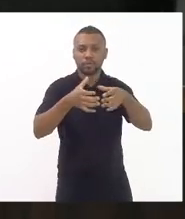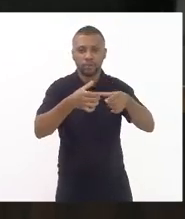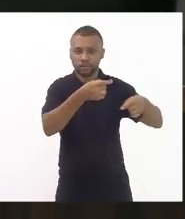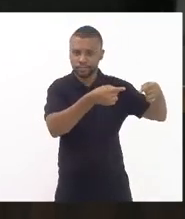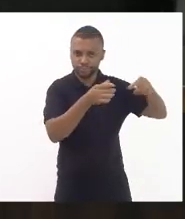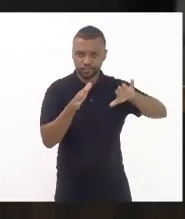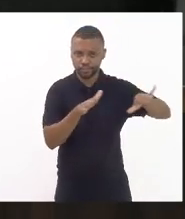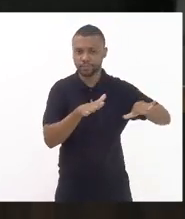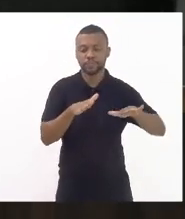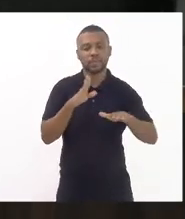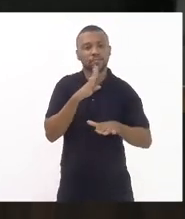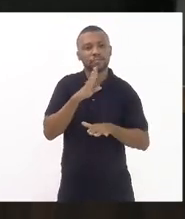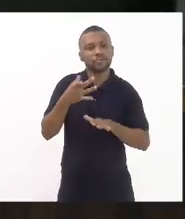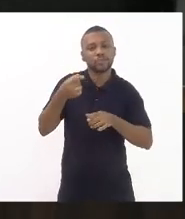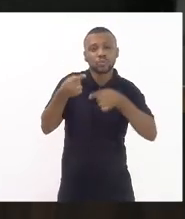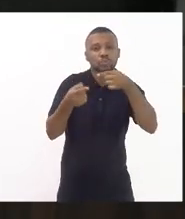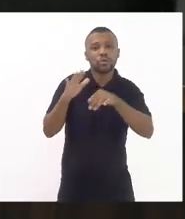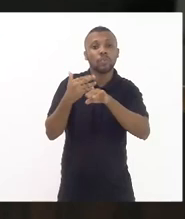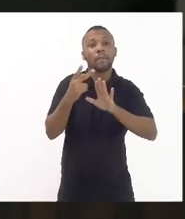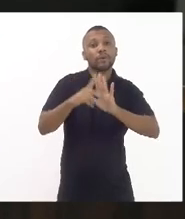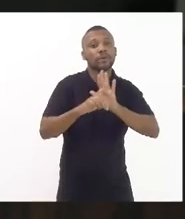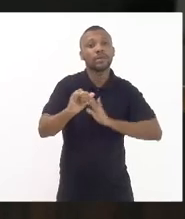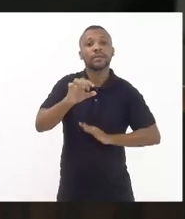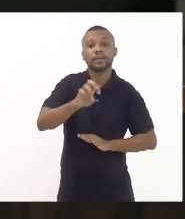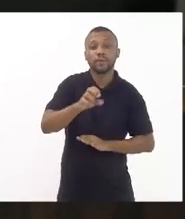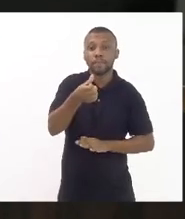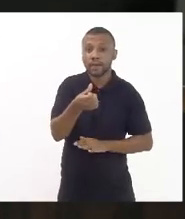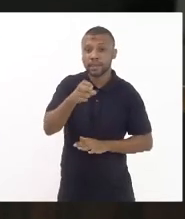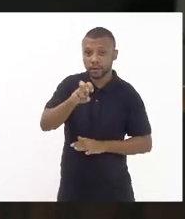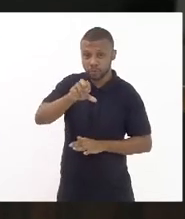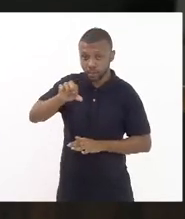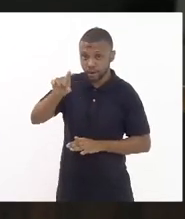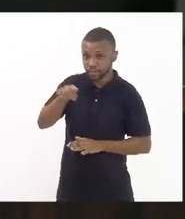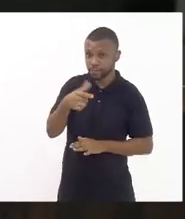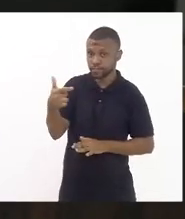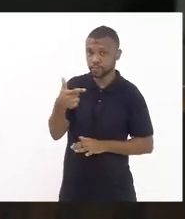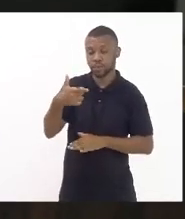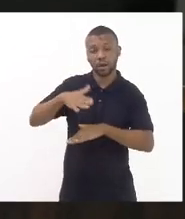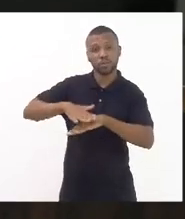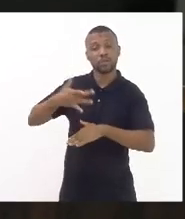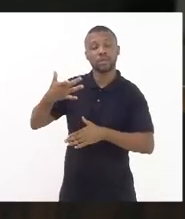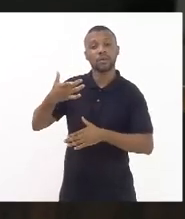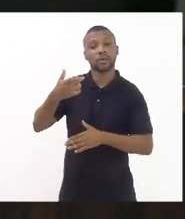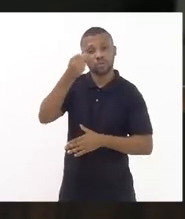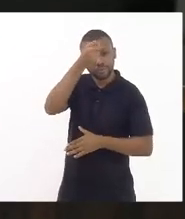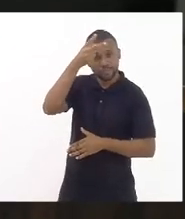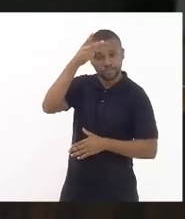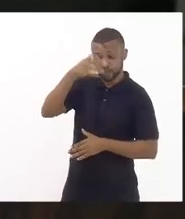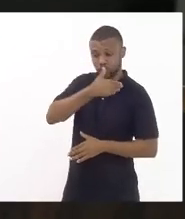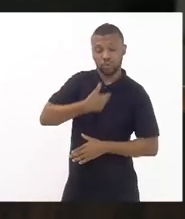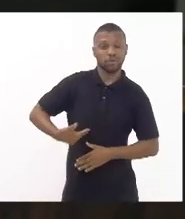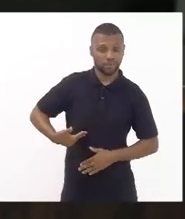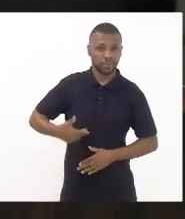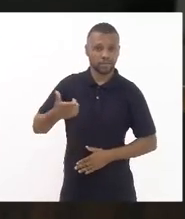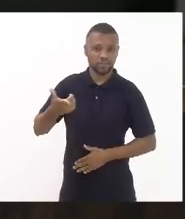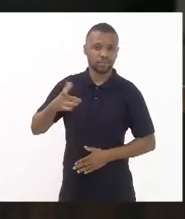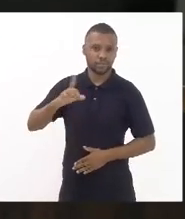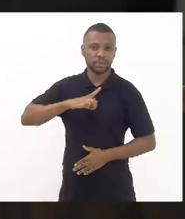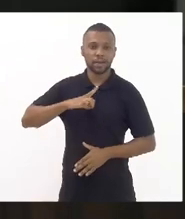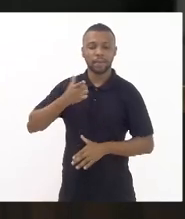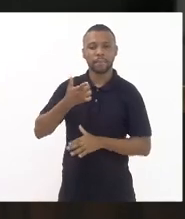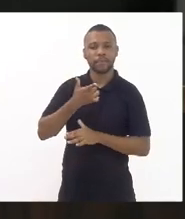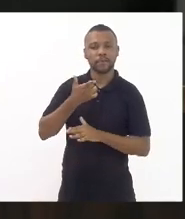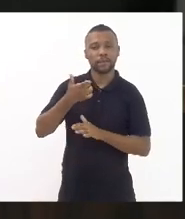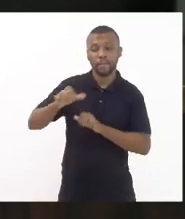regime de urgência, em discussão única, projeto de lei 5659 de 22, de autoria do Poder Executivo, mensagem 10 de 22, que altera o